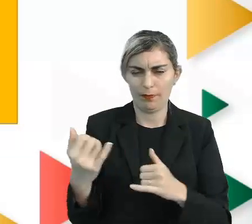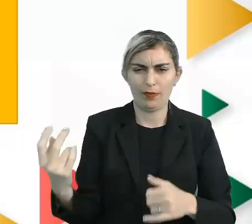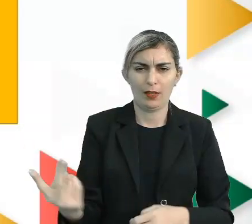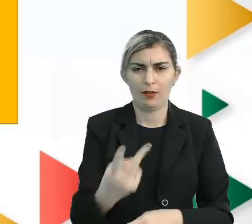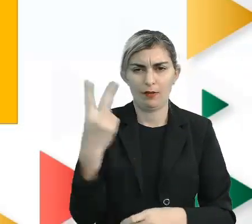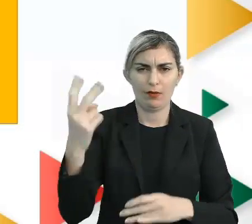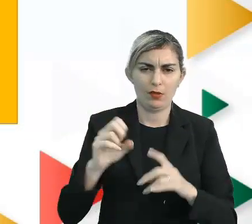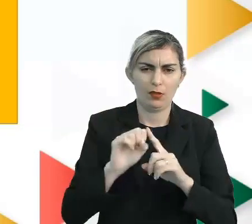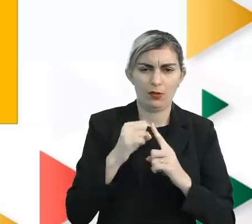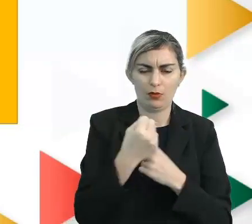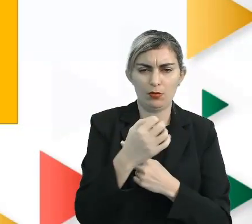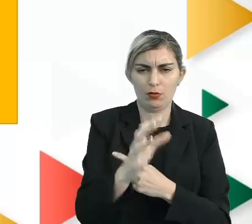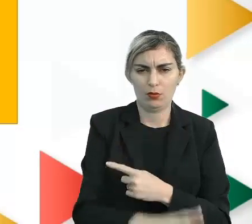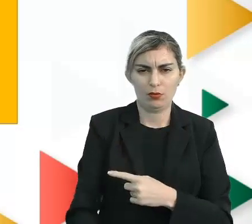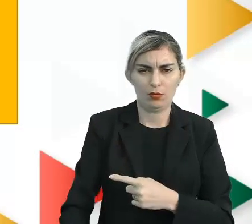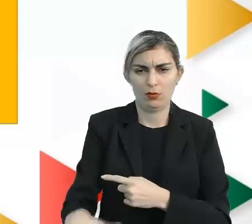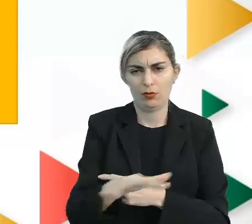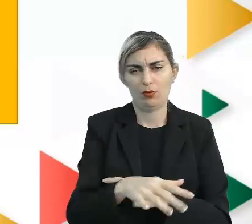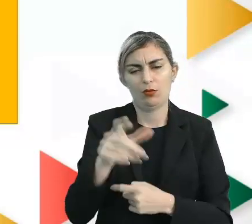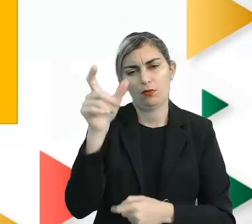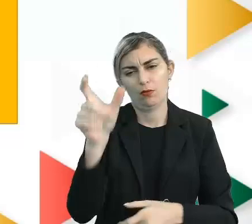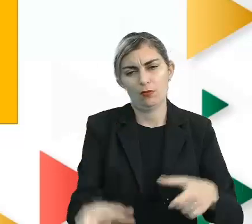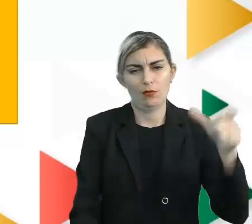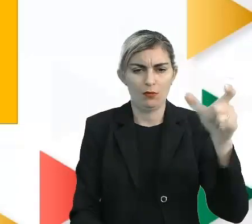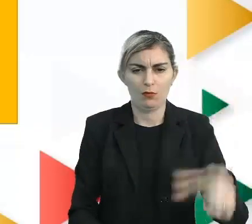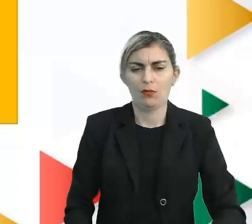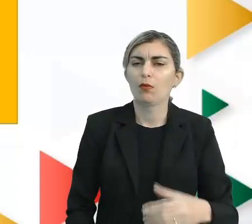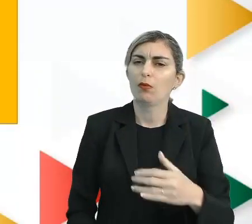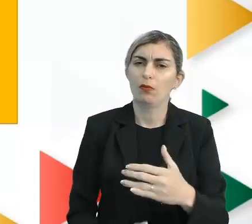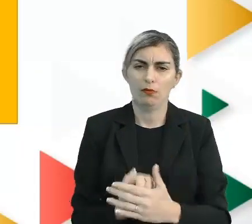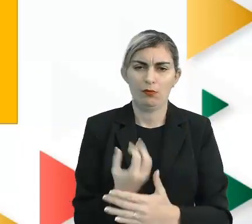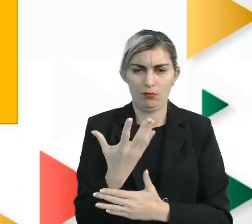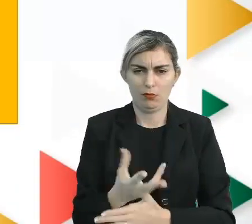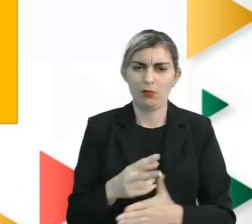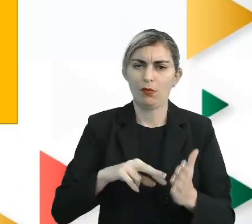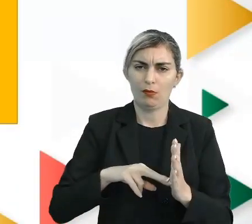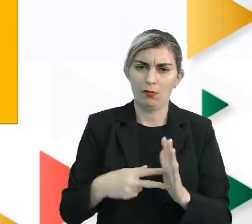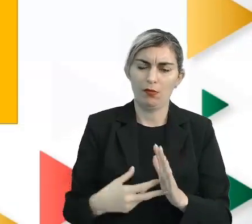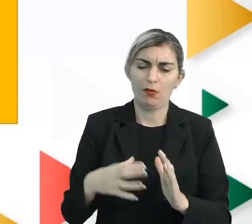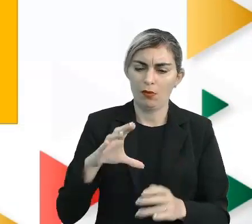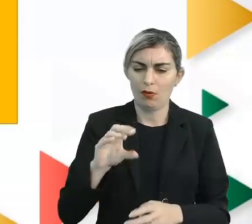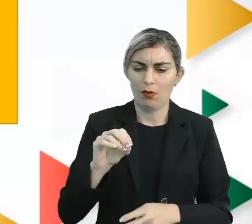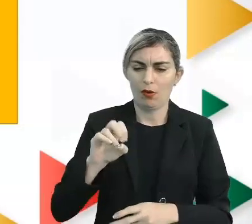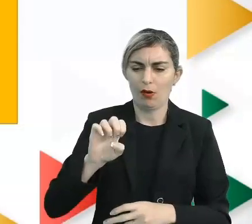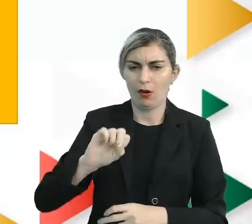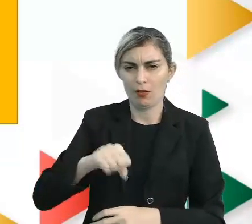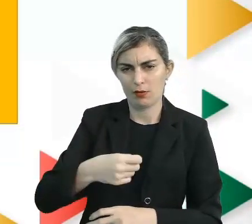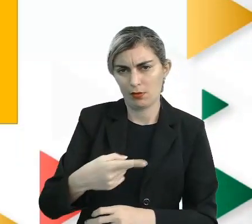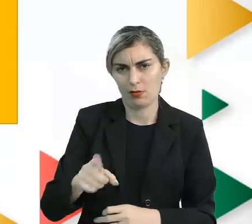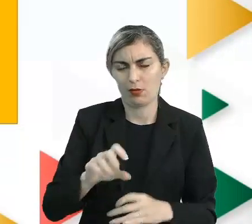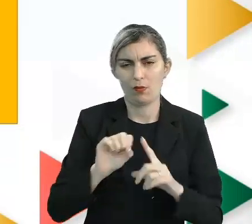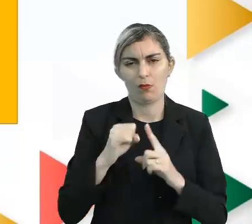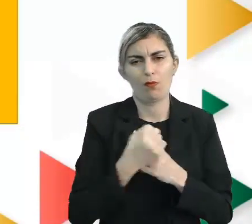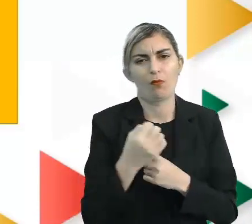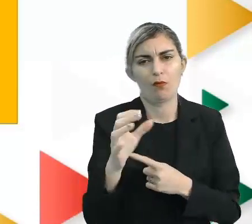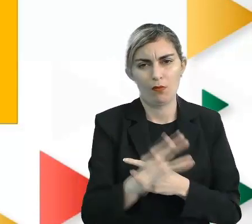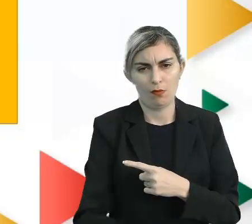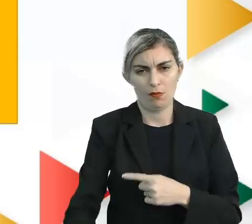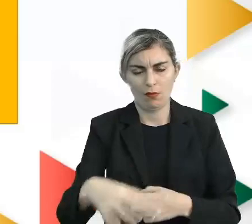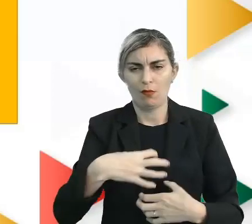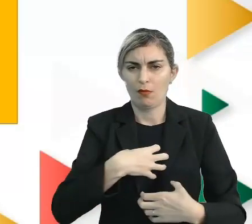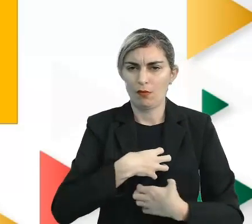é isso, em sociedade, que os indivíduos criam um sentido de coesão. Olha aí, coesão social e um sentimento